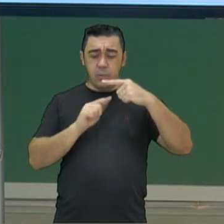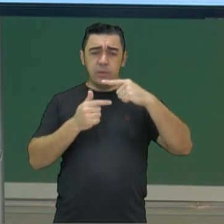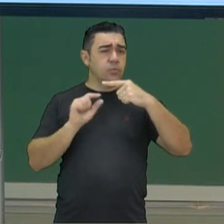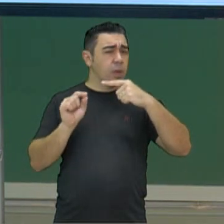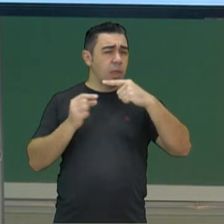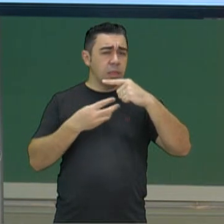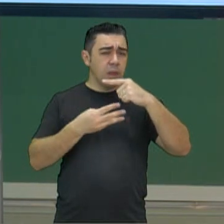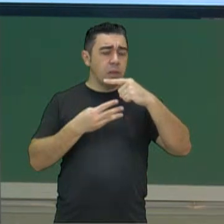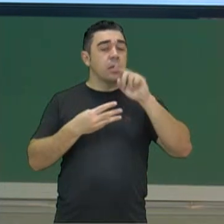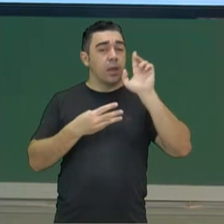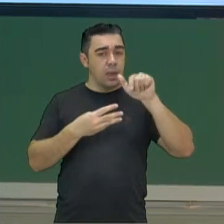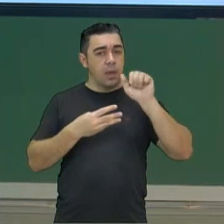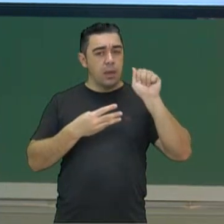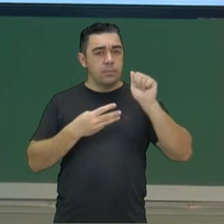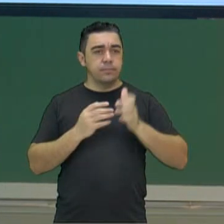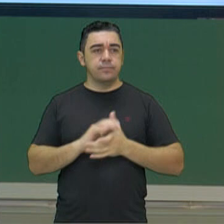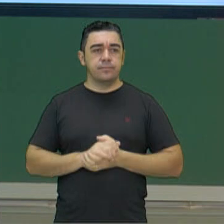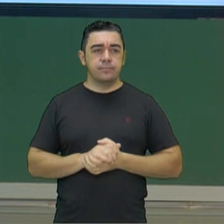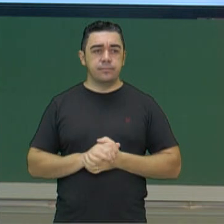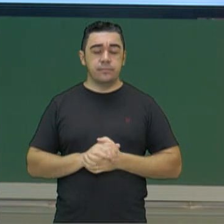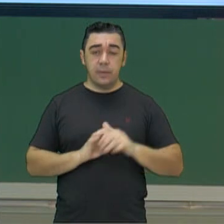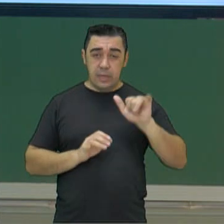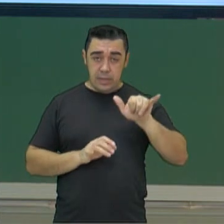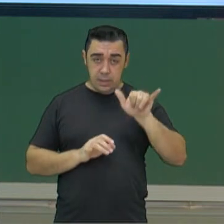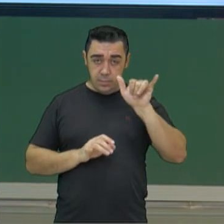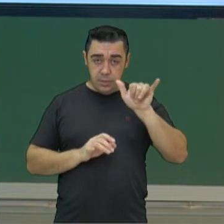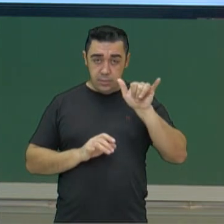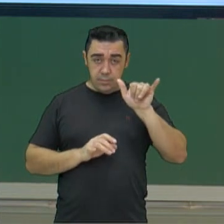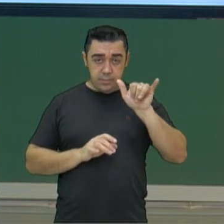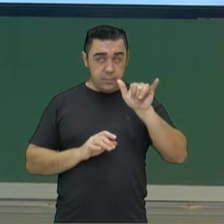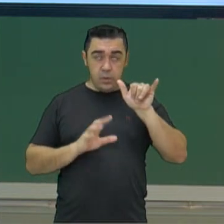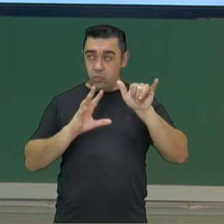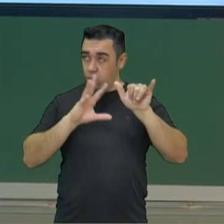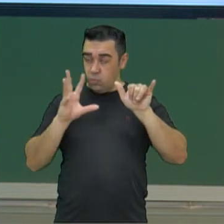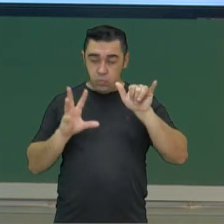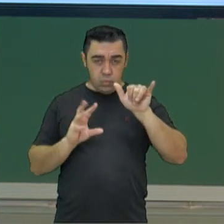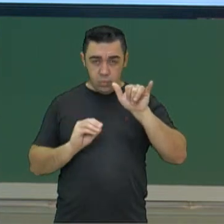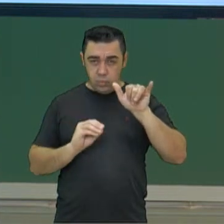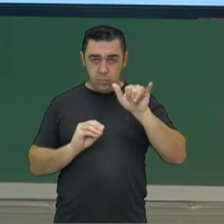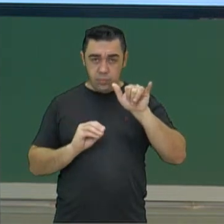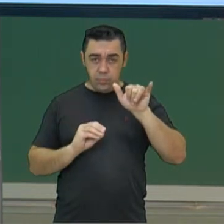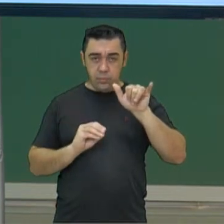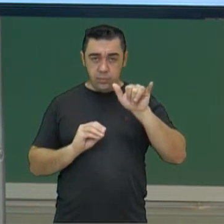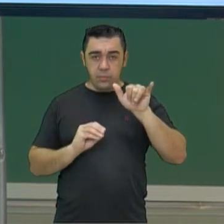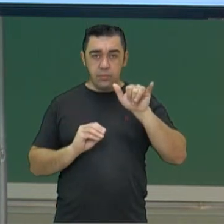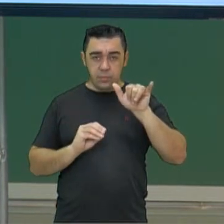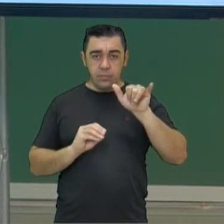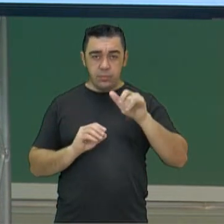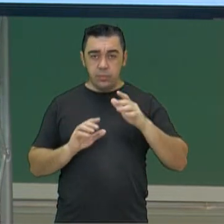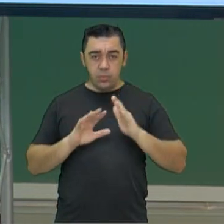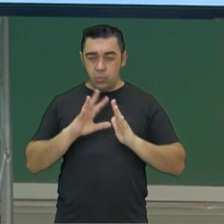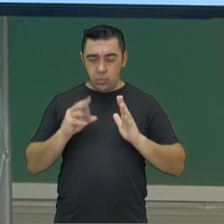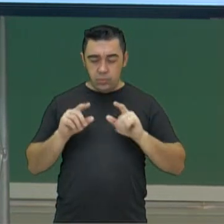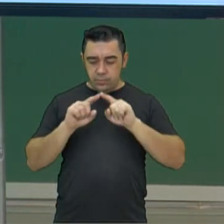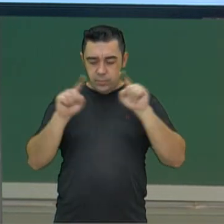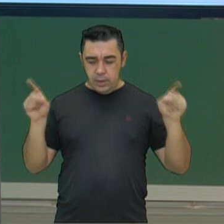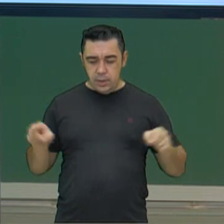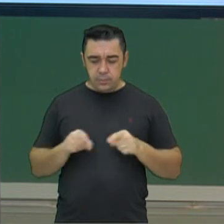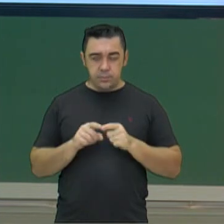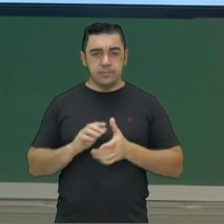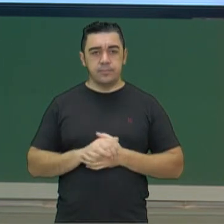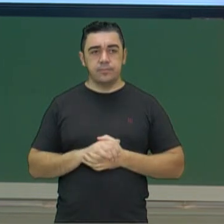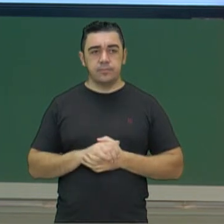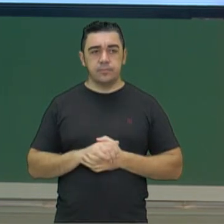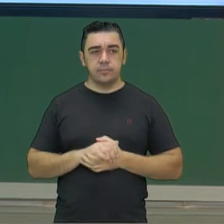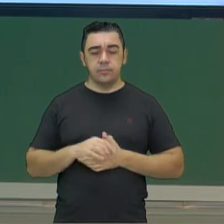valor de A. Y, que é o genérico, um ponto genérico, é o y do ponto genérico da elipse, continua